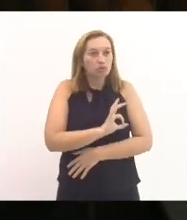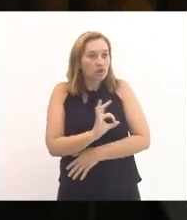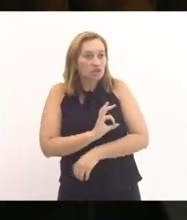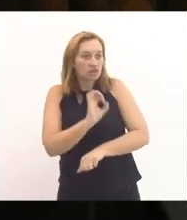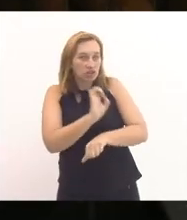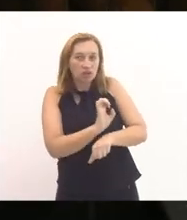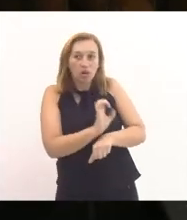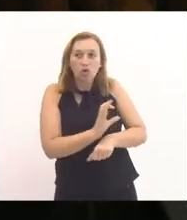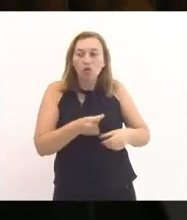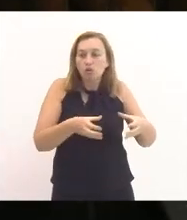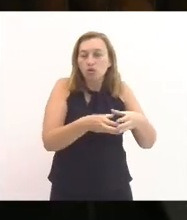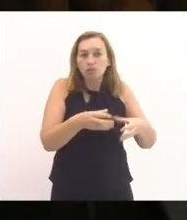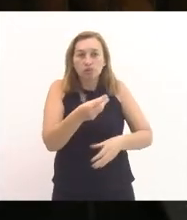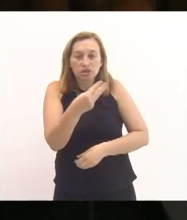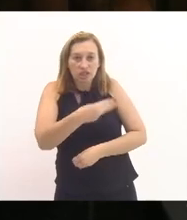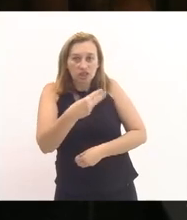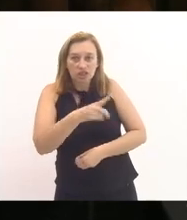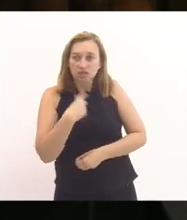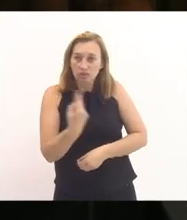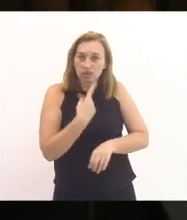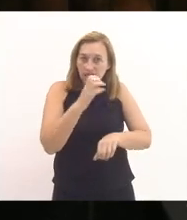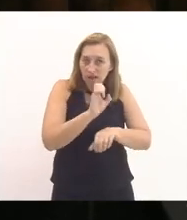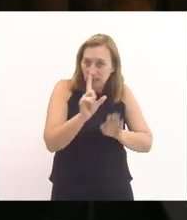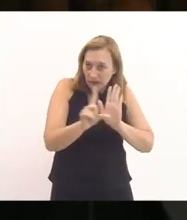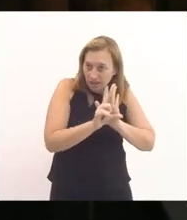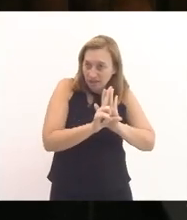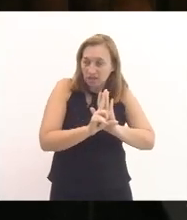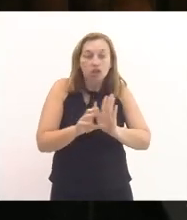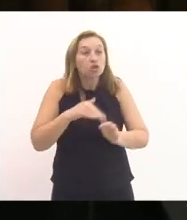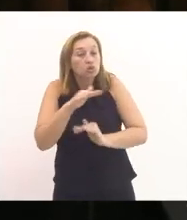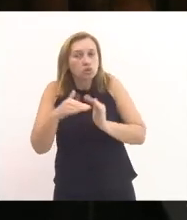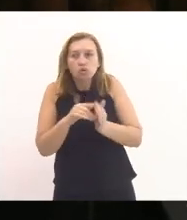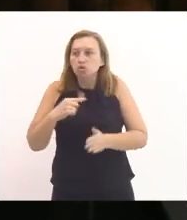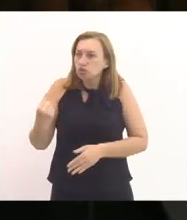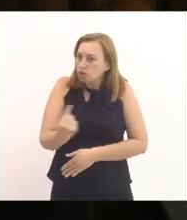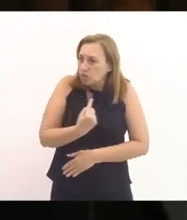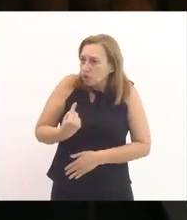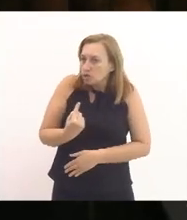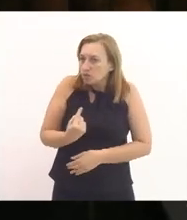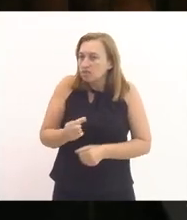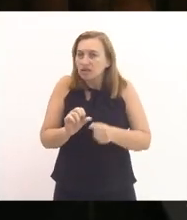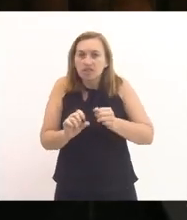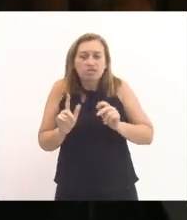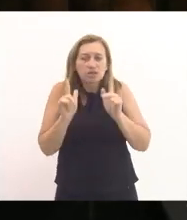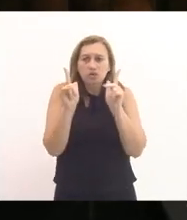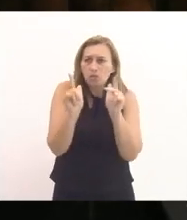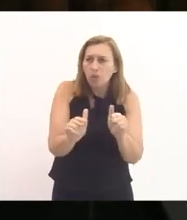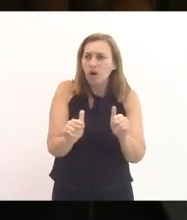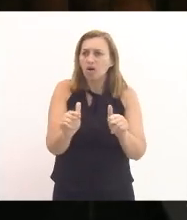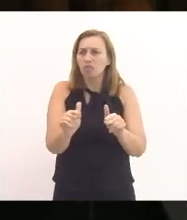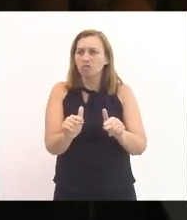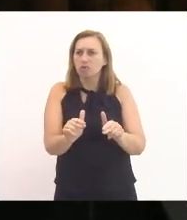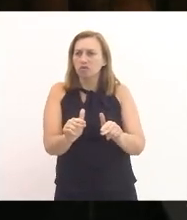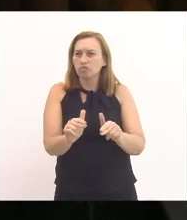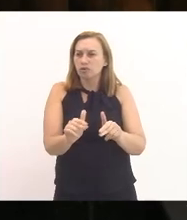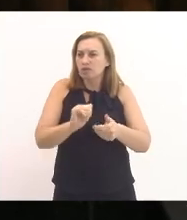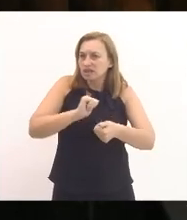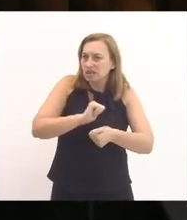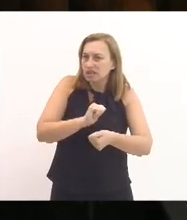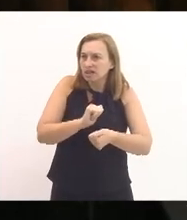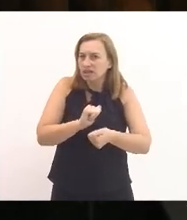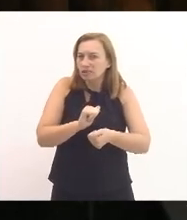né o grupo 3 da nossa lei né todos nós fazemos as mesmas coisas todos nós fomos habilitados